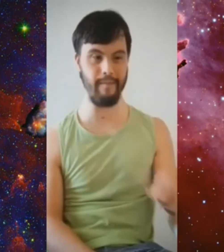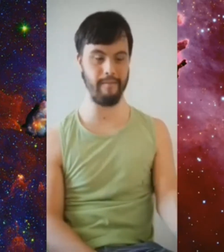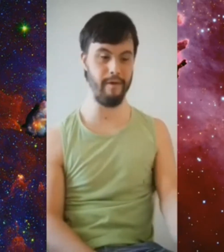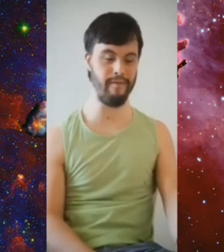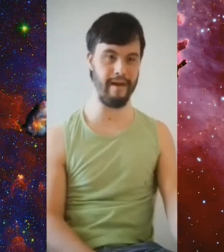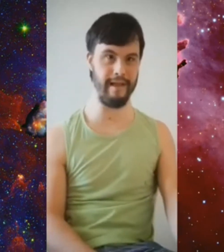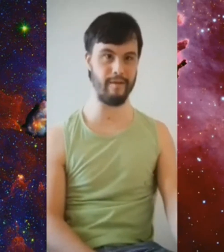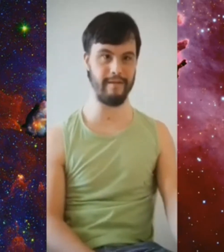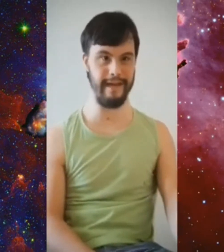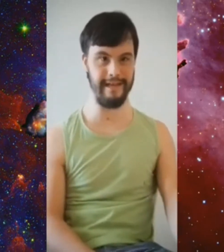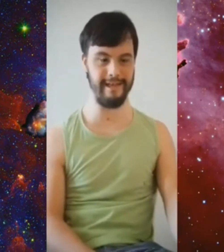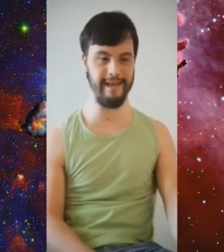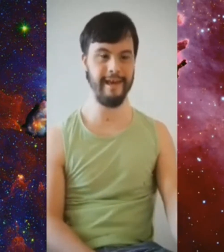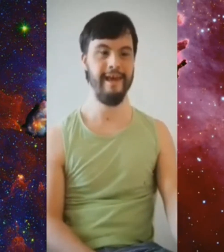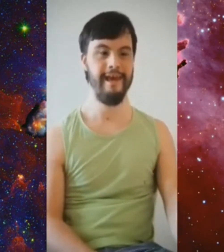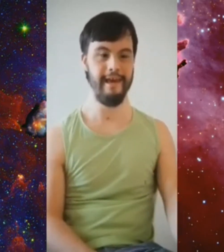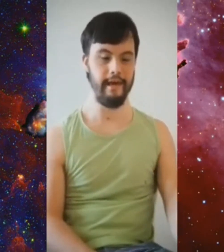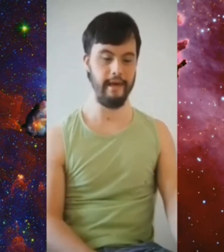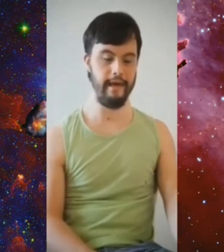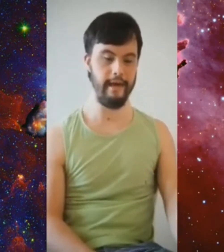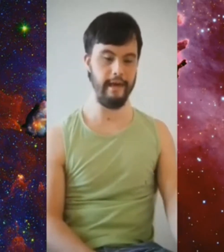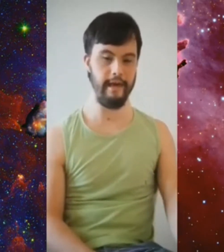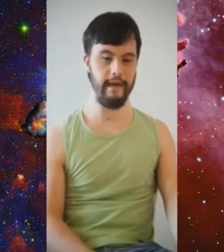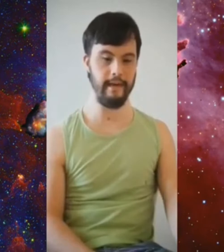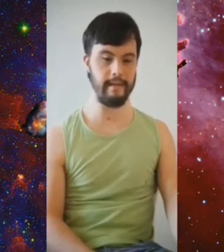esquecer, muito feliz, contente. E